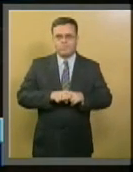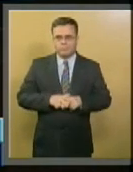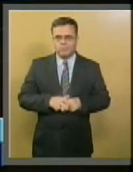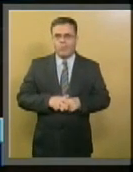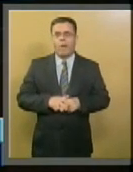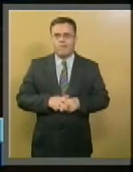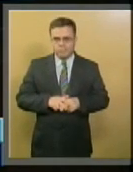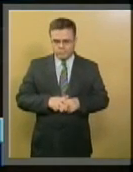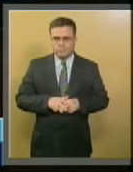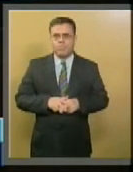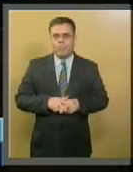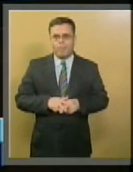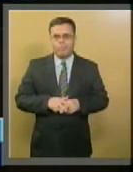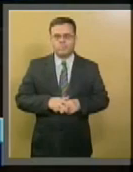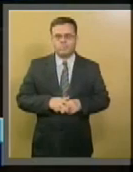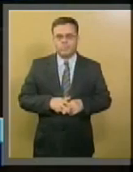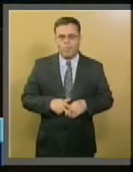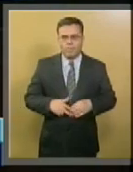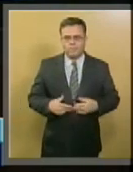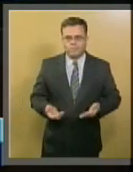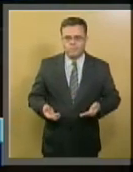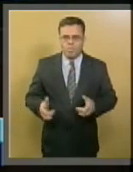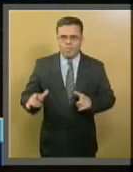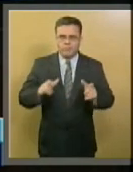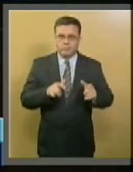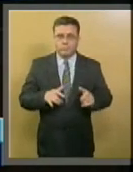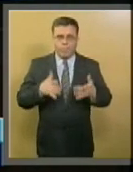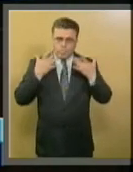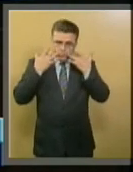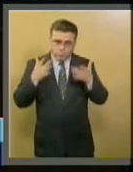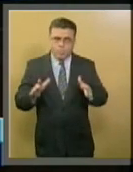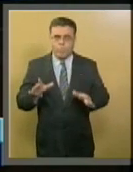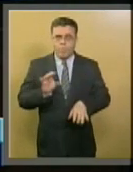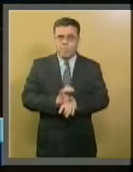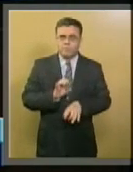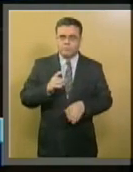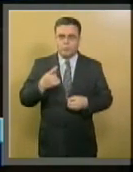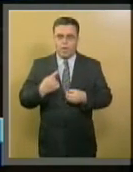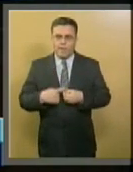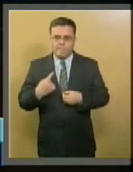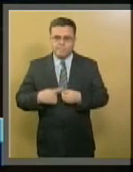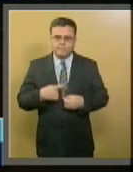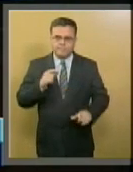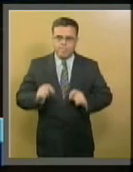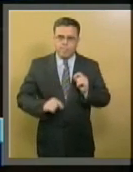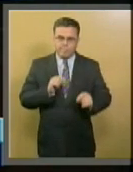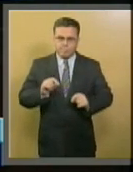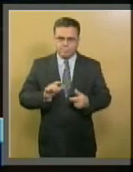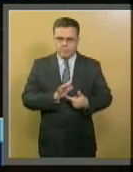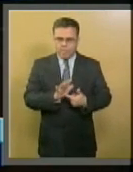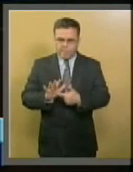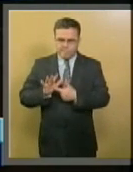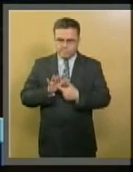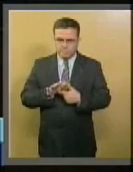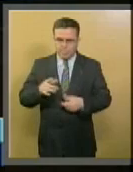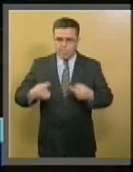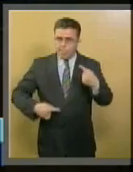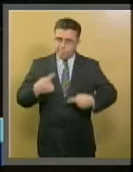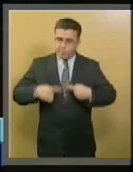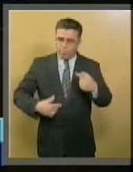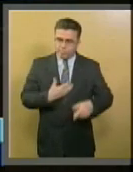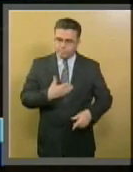pública, não me lembro se foi o Estado ou o município, mas chamou, isso aí é política